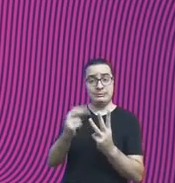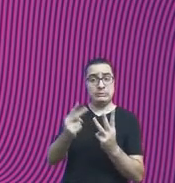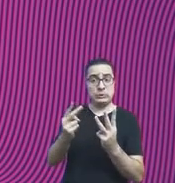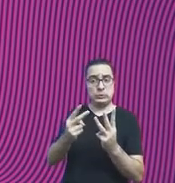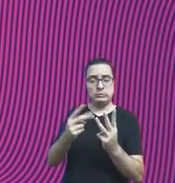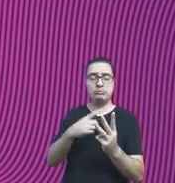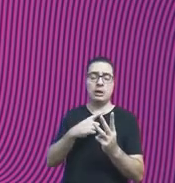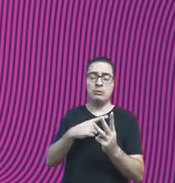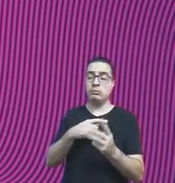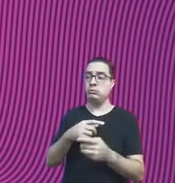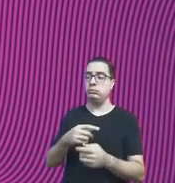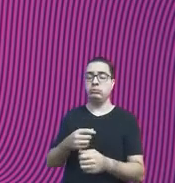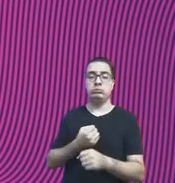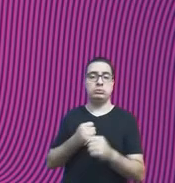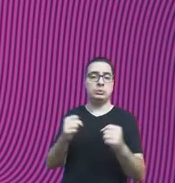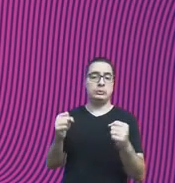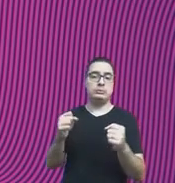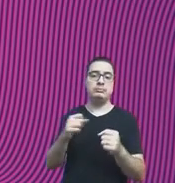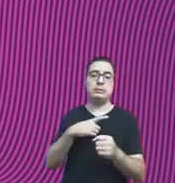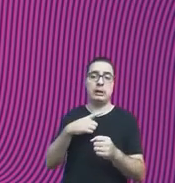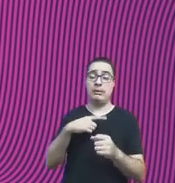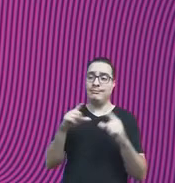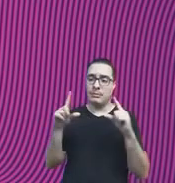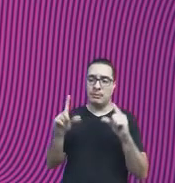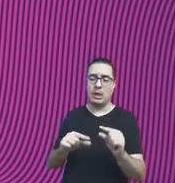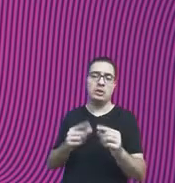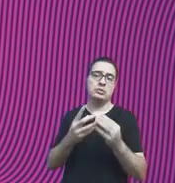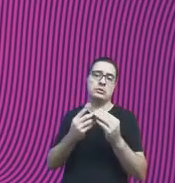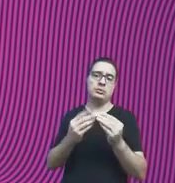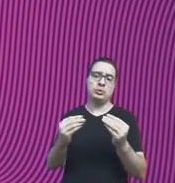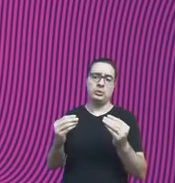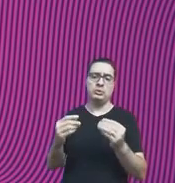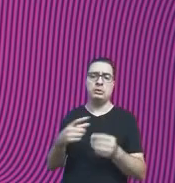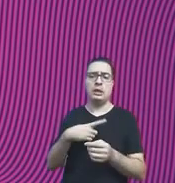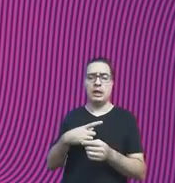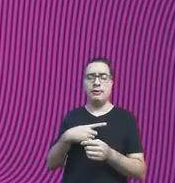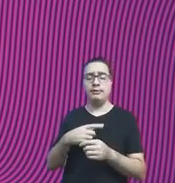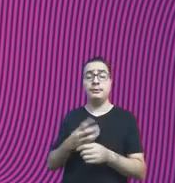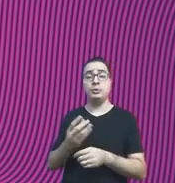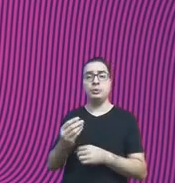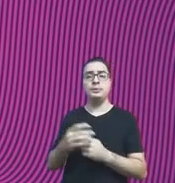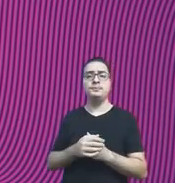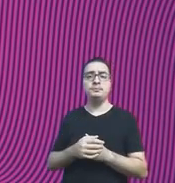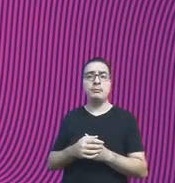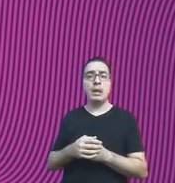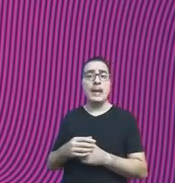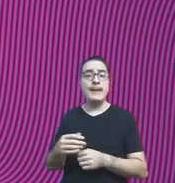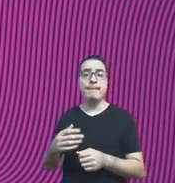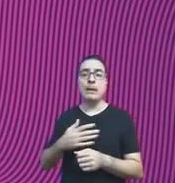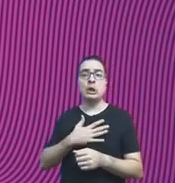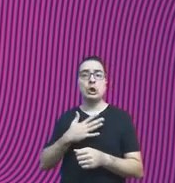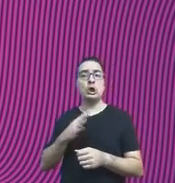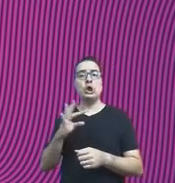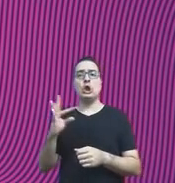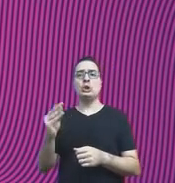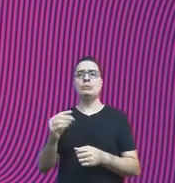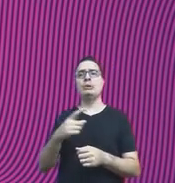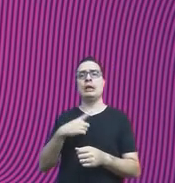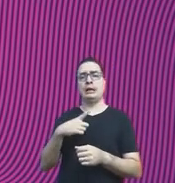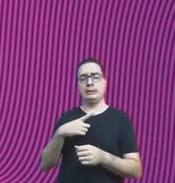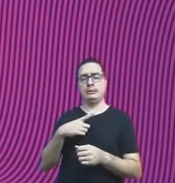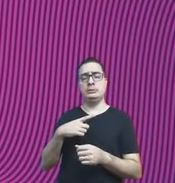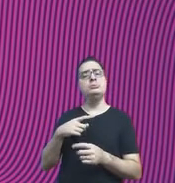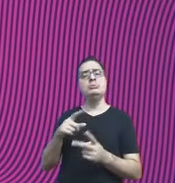absurda, historicamente baixa, né? Um outlier muito grande que impactou no ano inteiro. né, mas muito concentrado